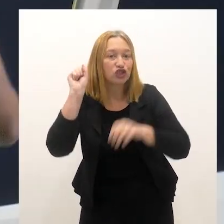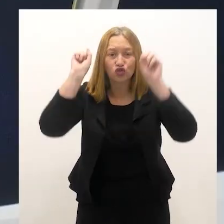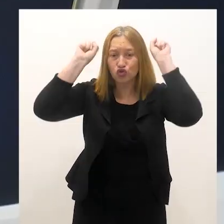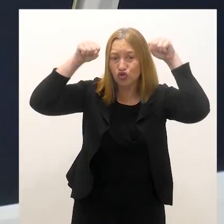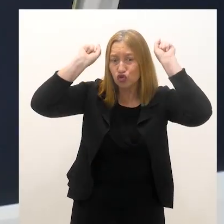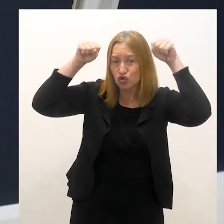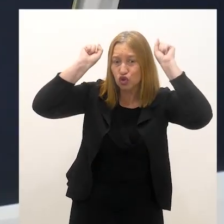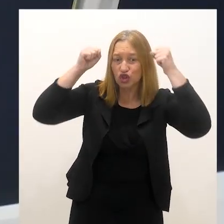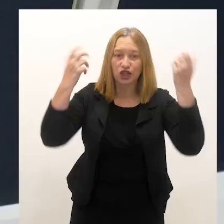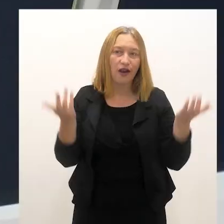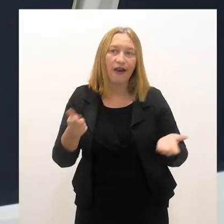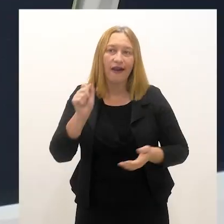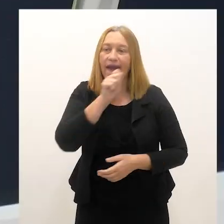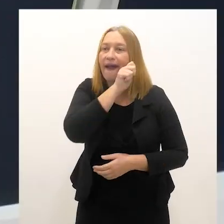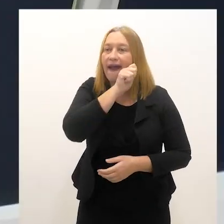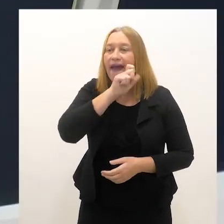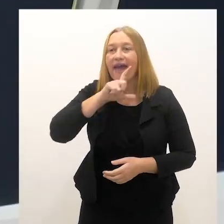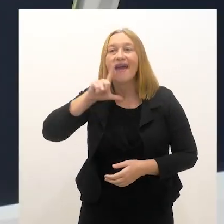muito Xuxa,